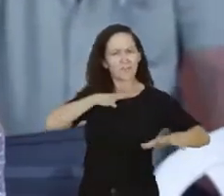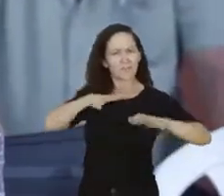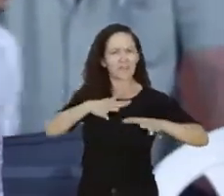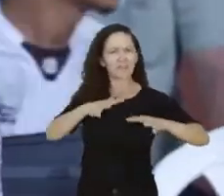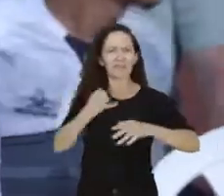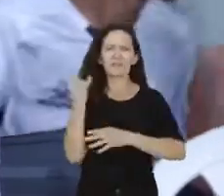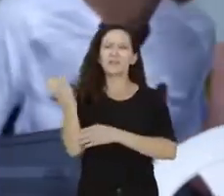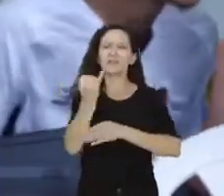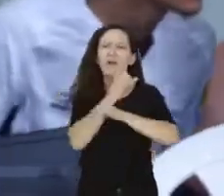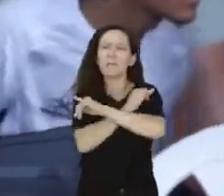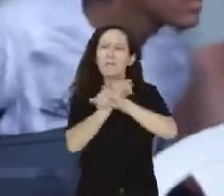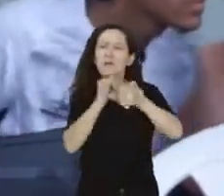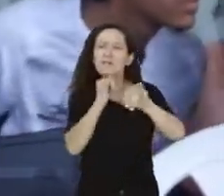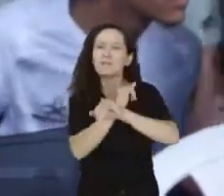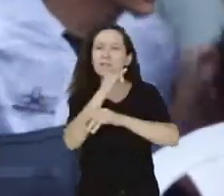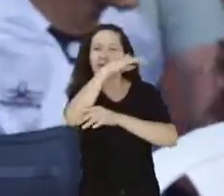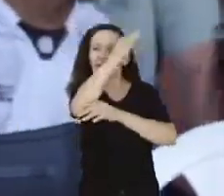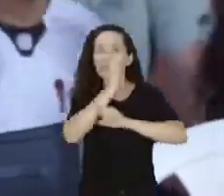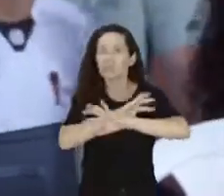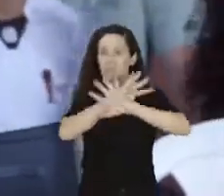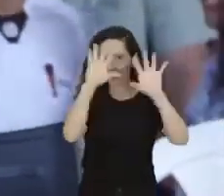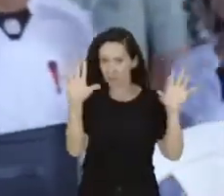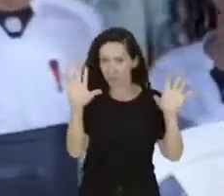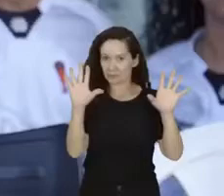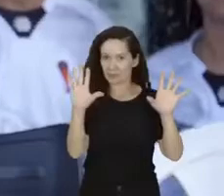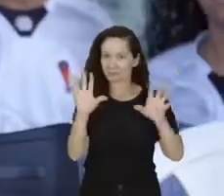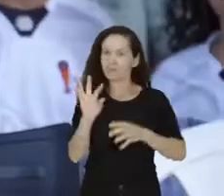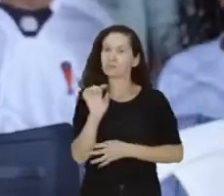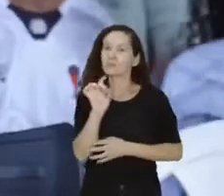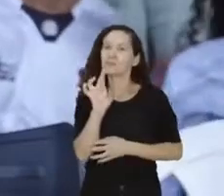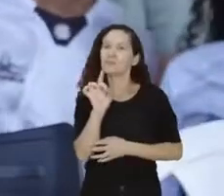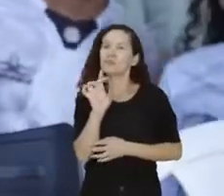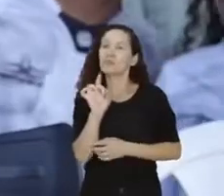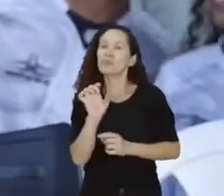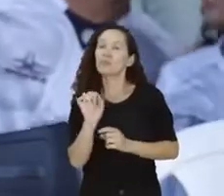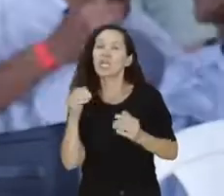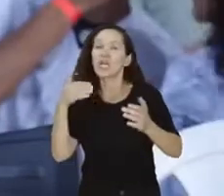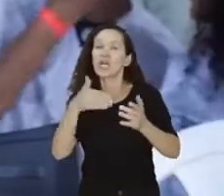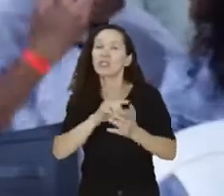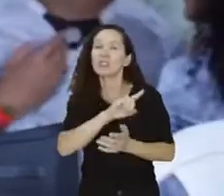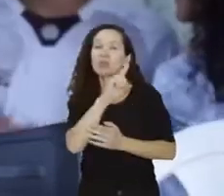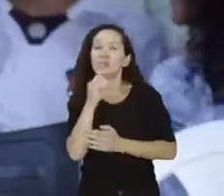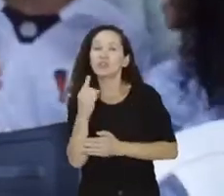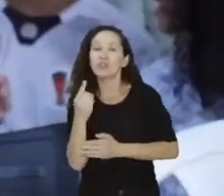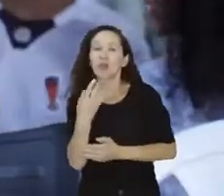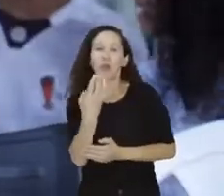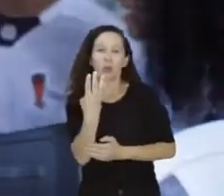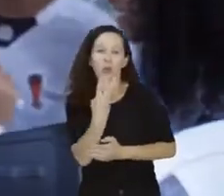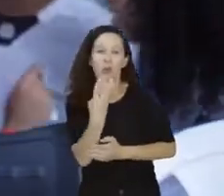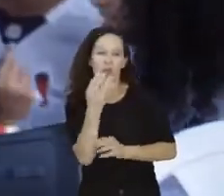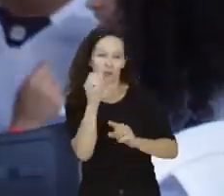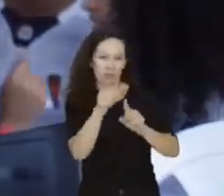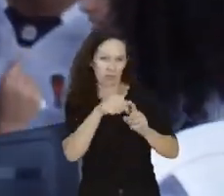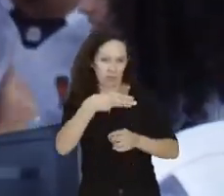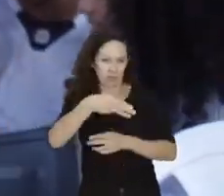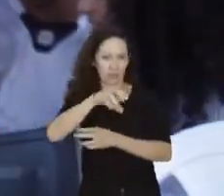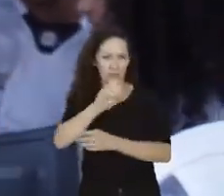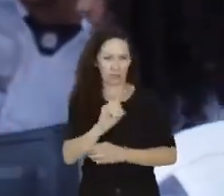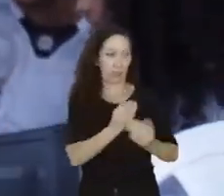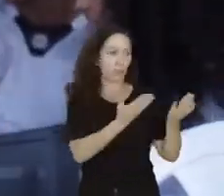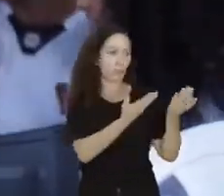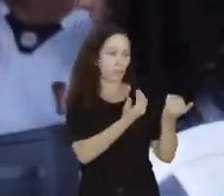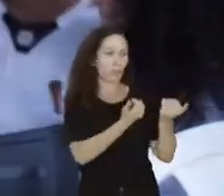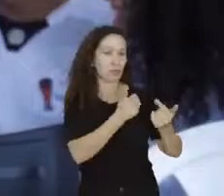recado claro. Só temos até dia 4 de maio para esses jovens que estão sem emprego, sem